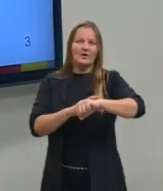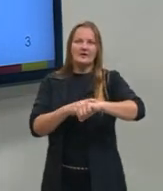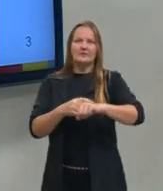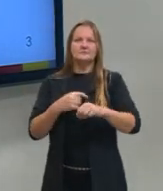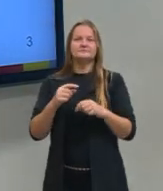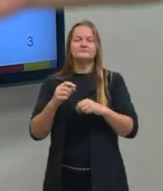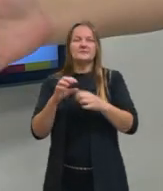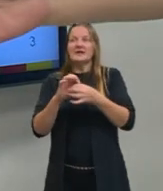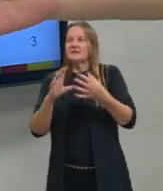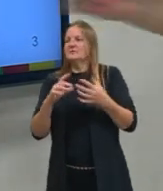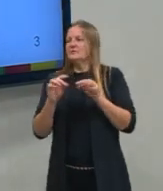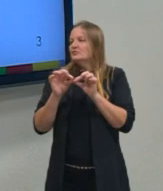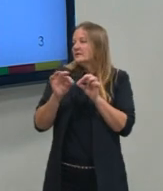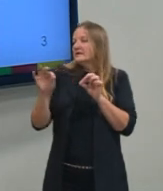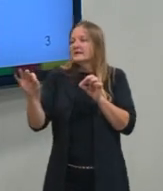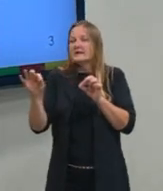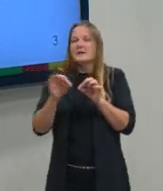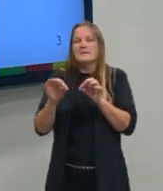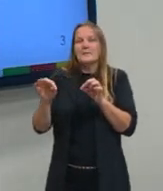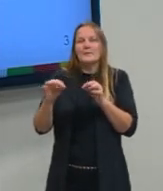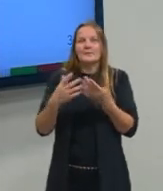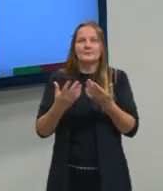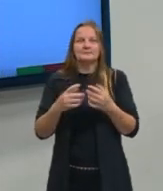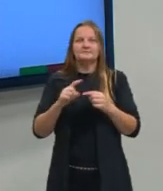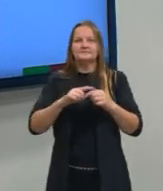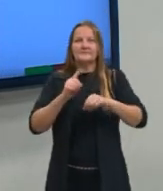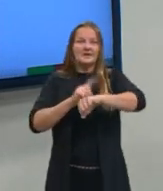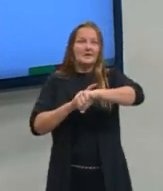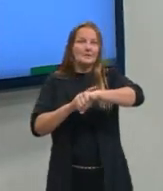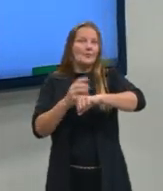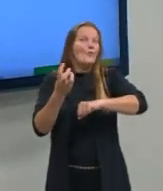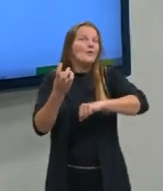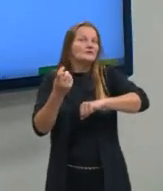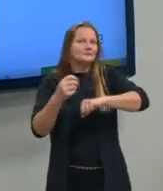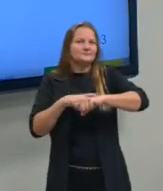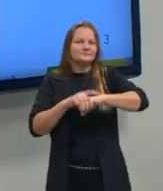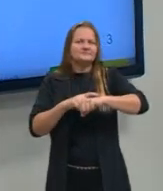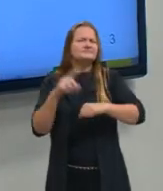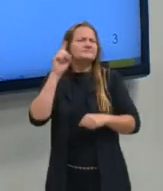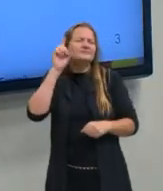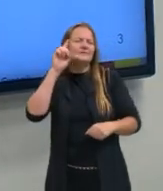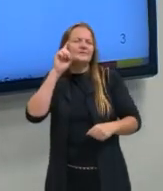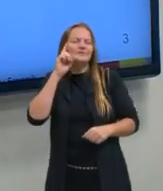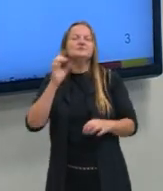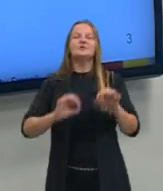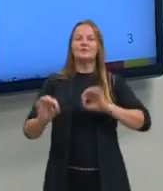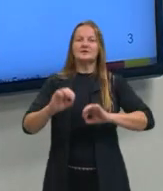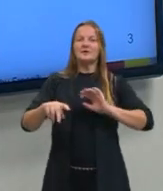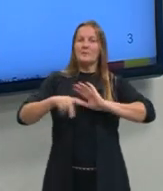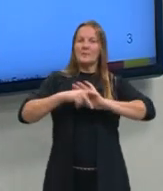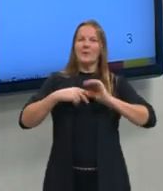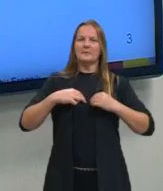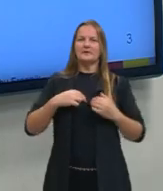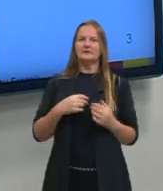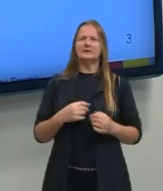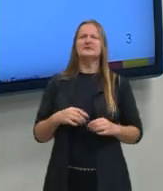tem disponível né para chegar até determinado local Então faz parte do nosso dia da nossa organização